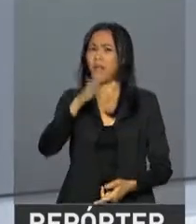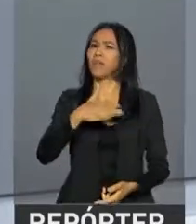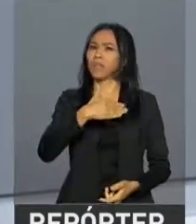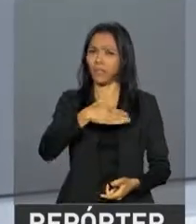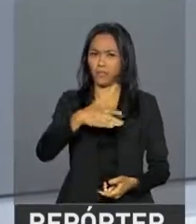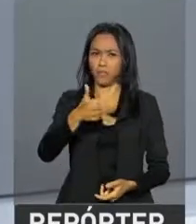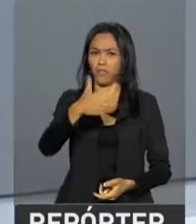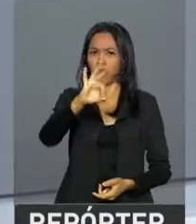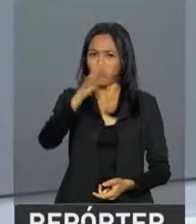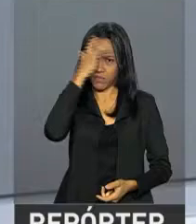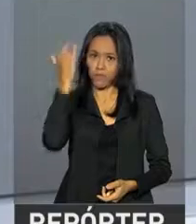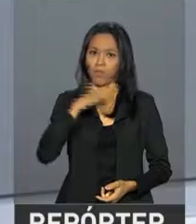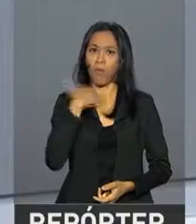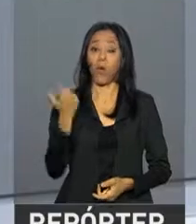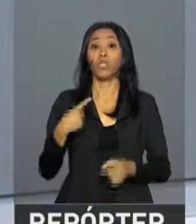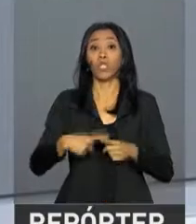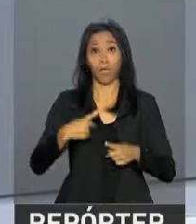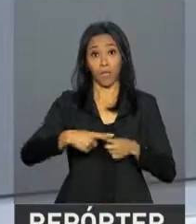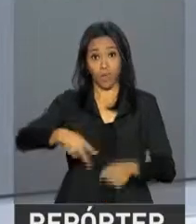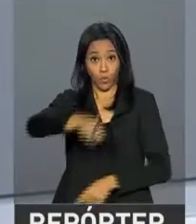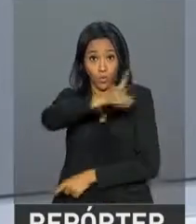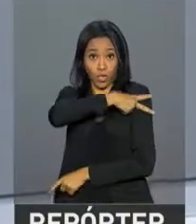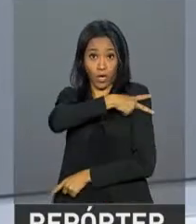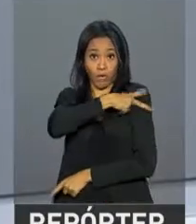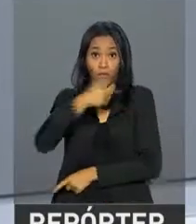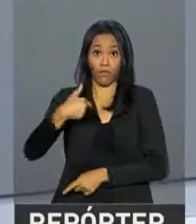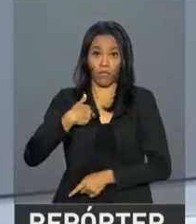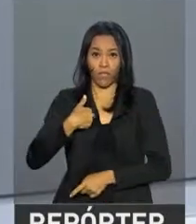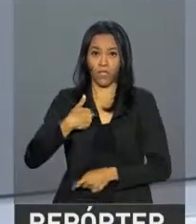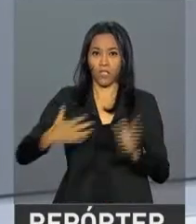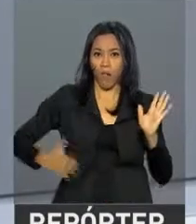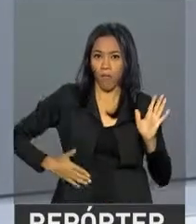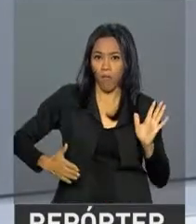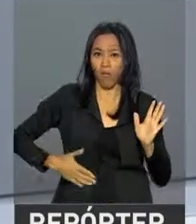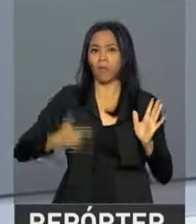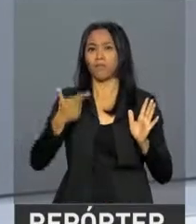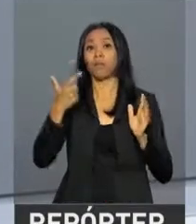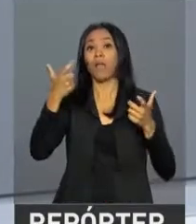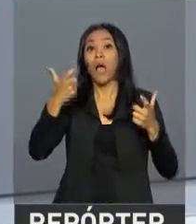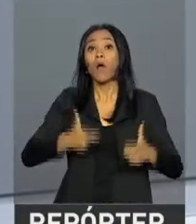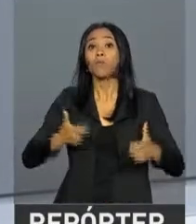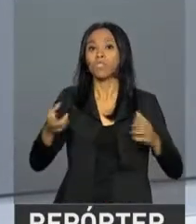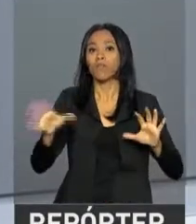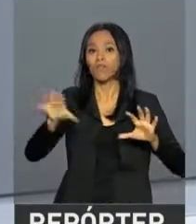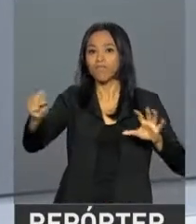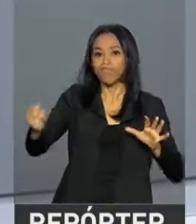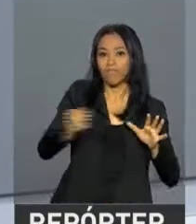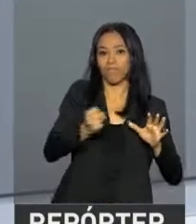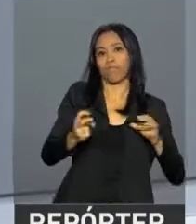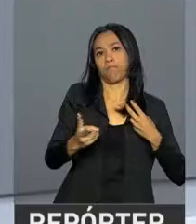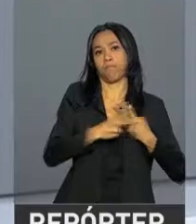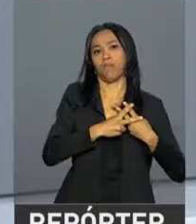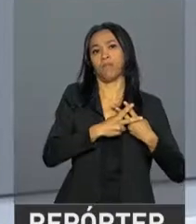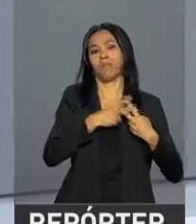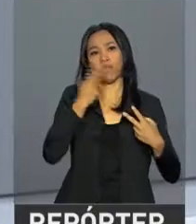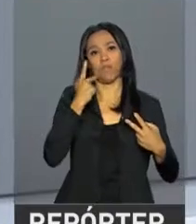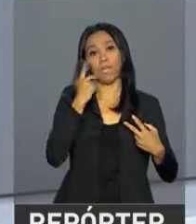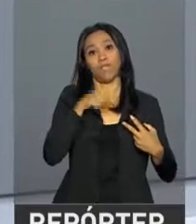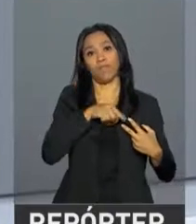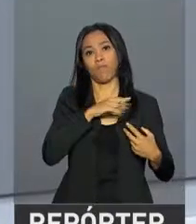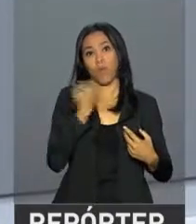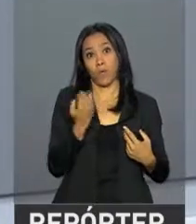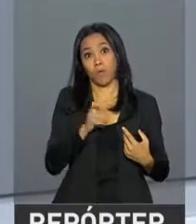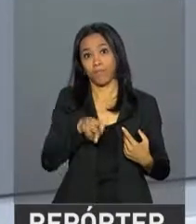a morte de um chefe de facção de São Paulo, na sexta-feira, num presídio em Fortaleza, o presidente Michel Temer determinou o envio